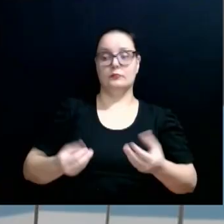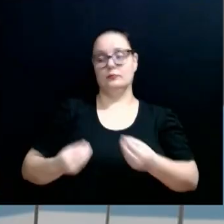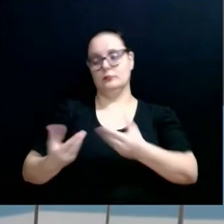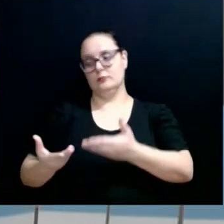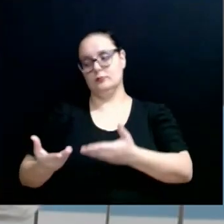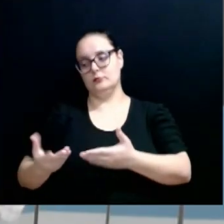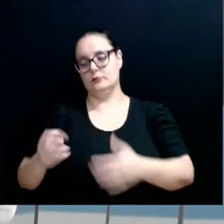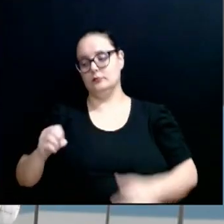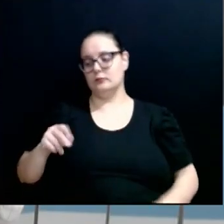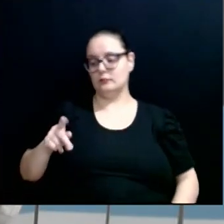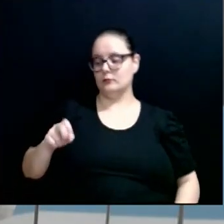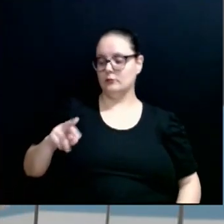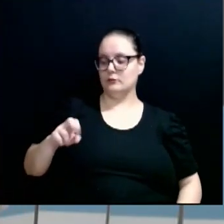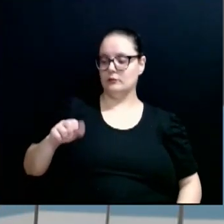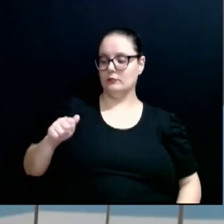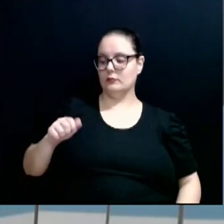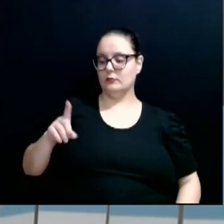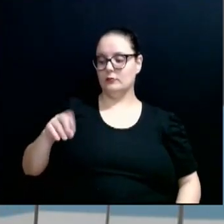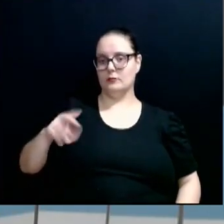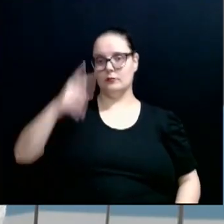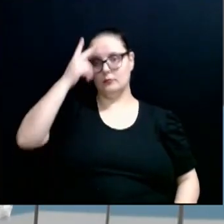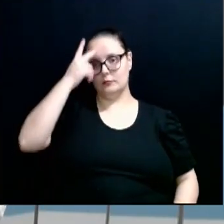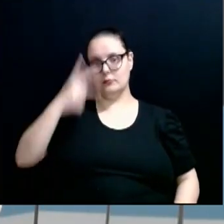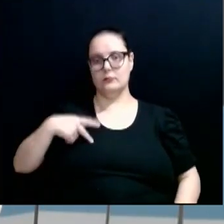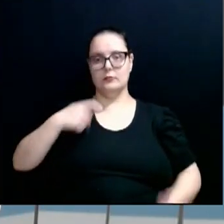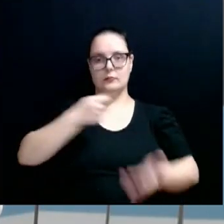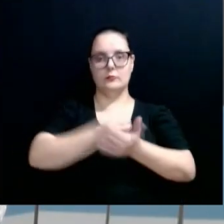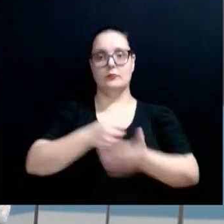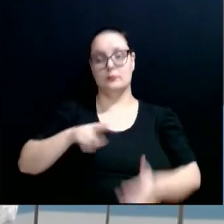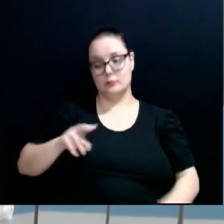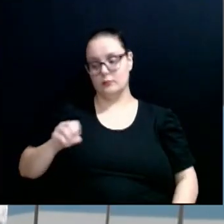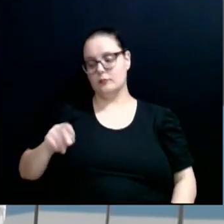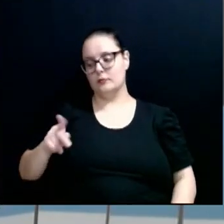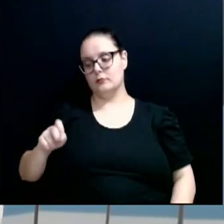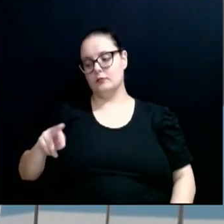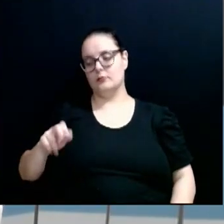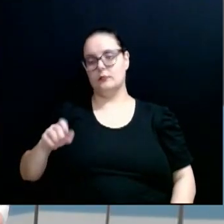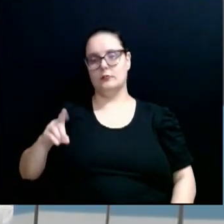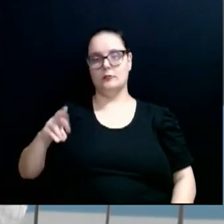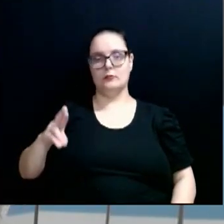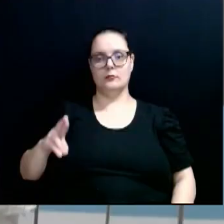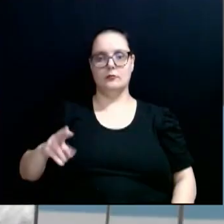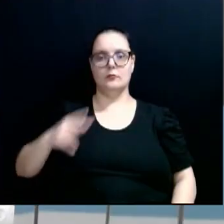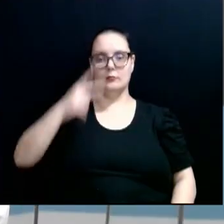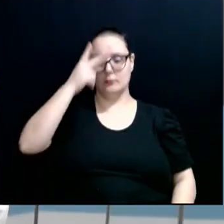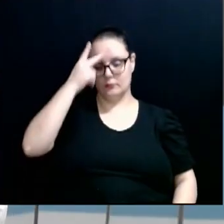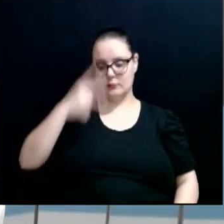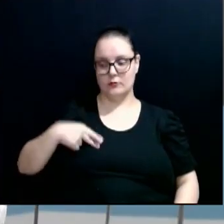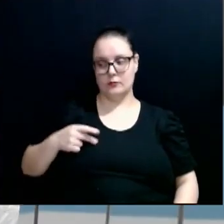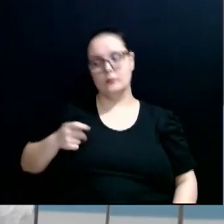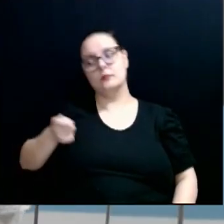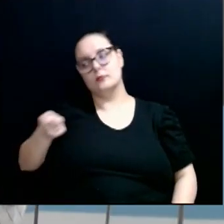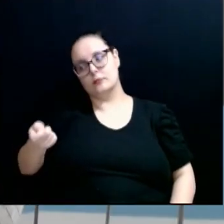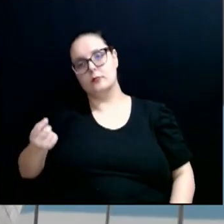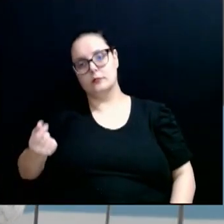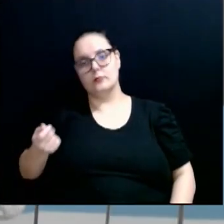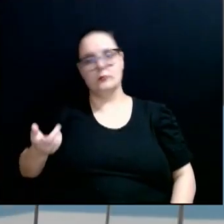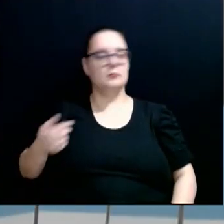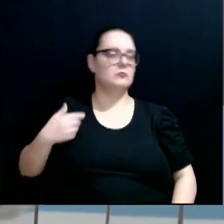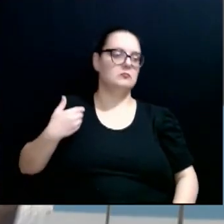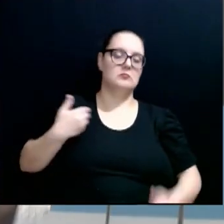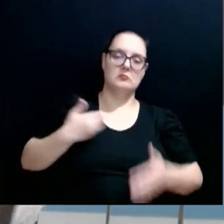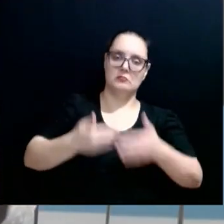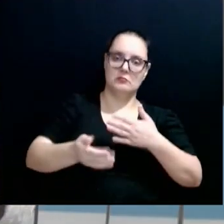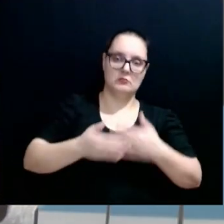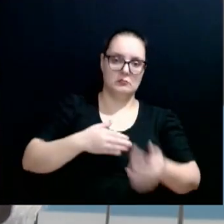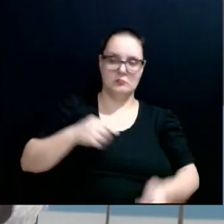pagar a parcela, né? Ou o operador. E aí você vai ter que subsidiar isso. Independente de quem for pagar a conta, o